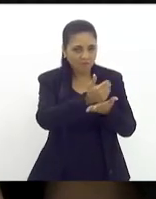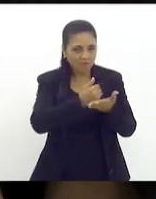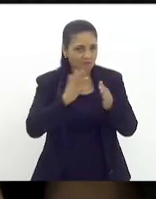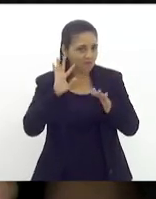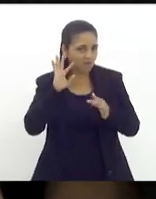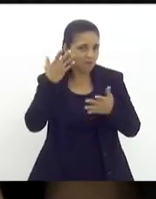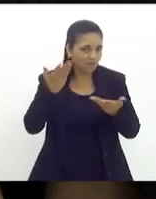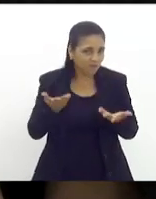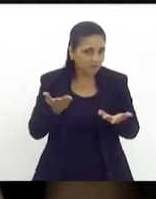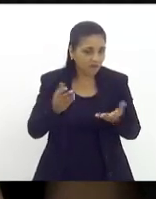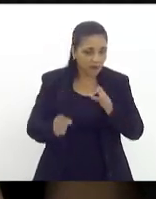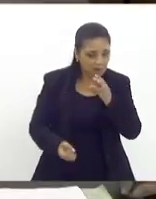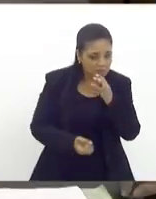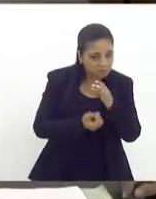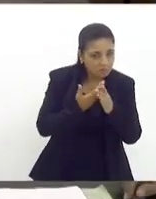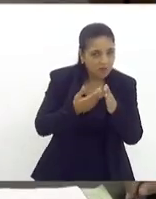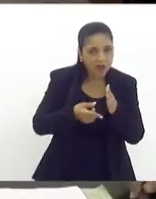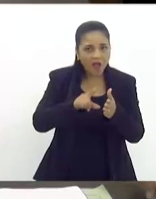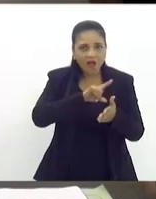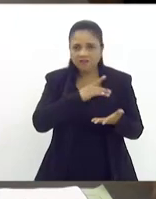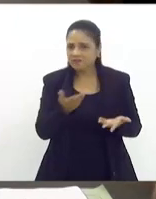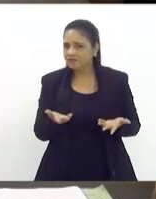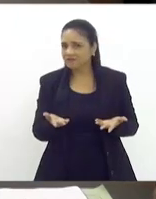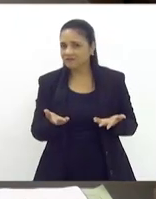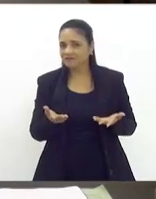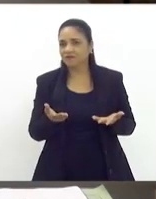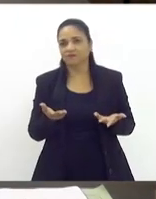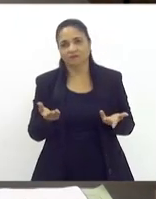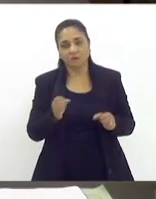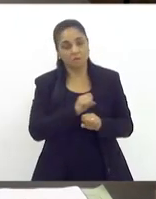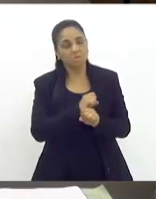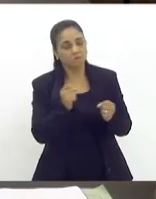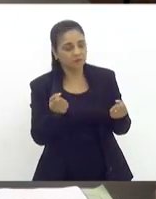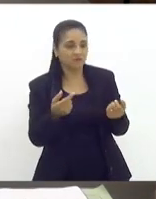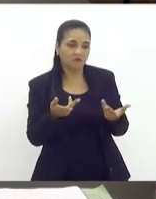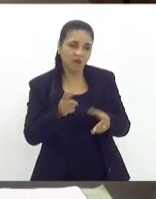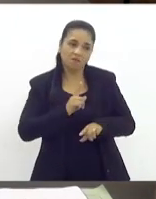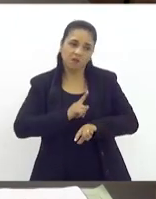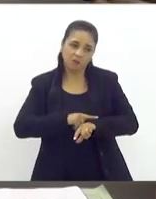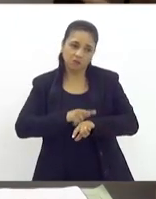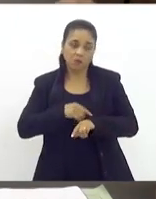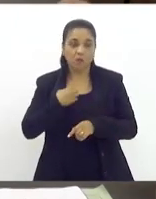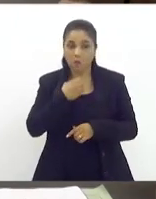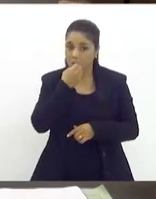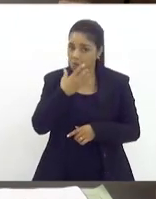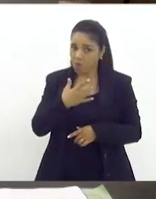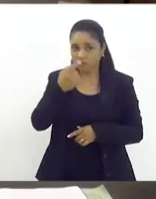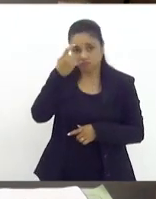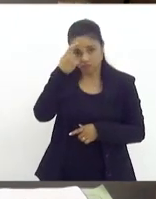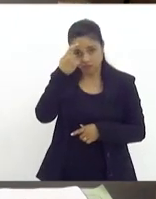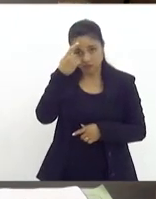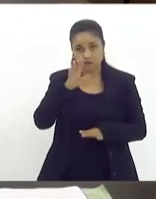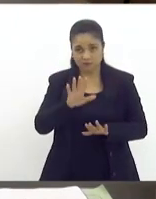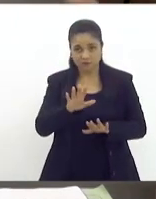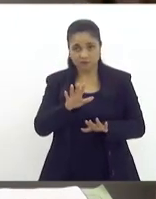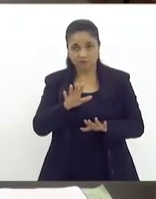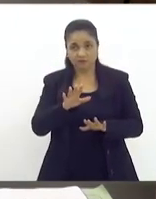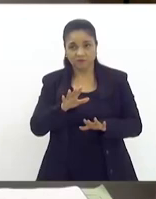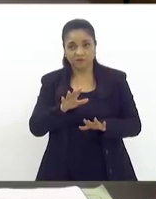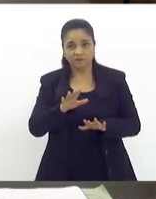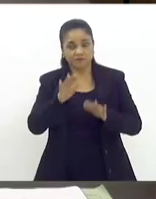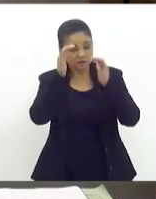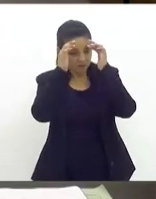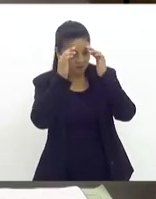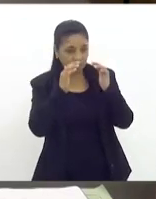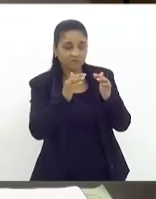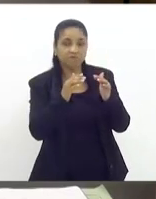é possível ainda, porque a reforma não entrou em vigência. Mas por muito pouco tempo e seria... Mas por bom senso, tá tremendo. Já ainda que tenha um respaldo